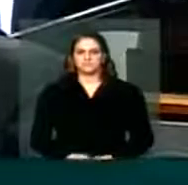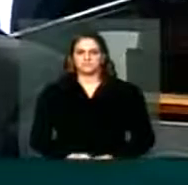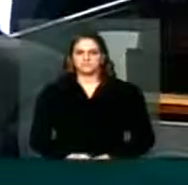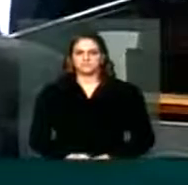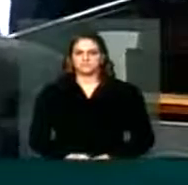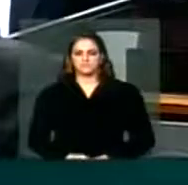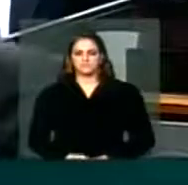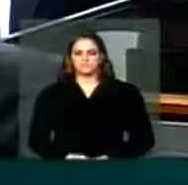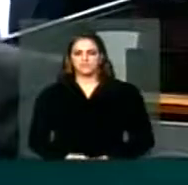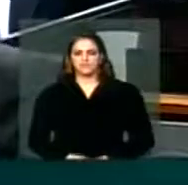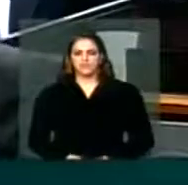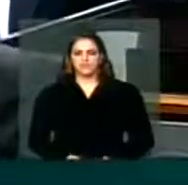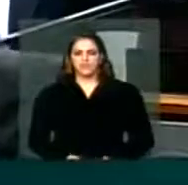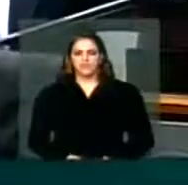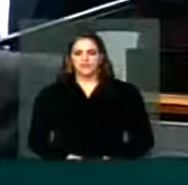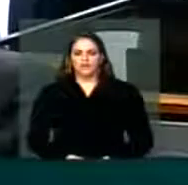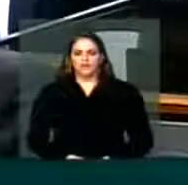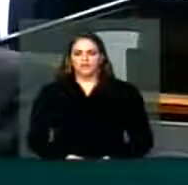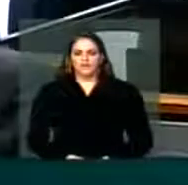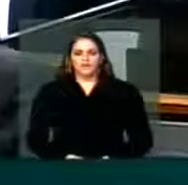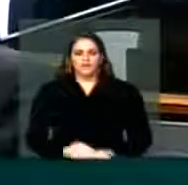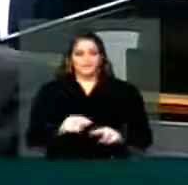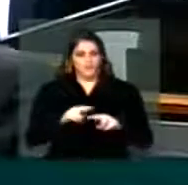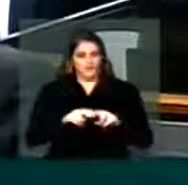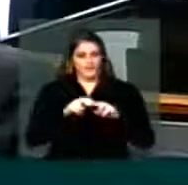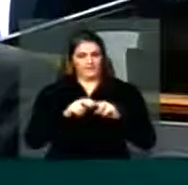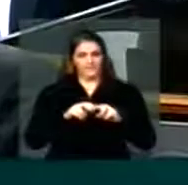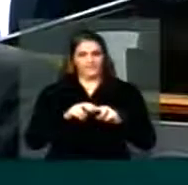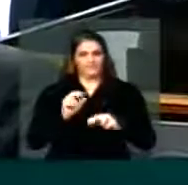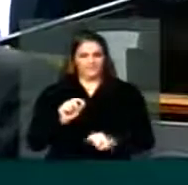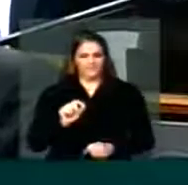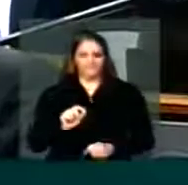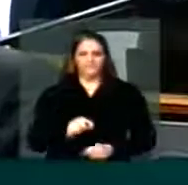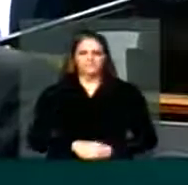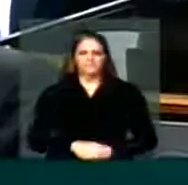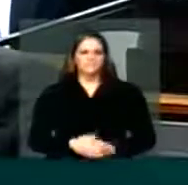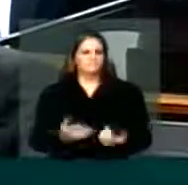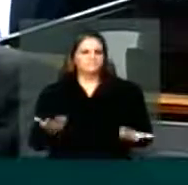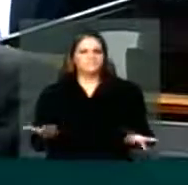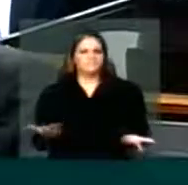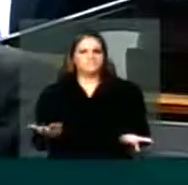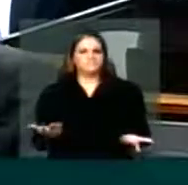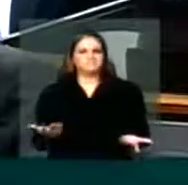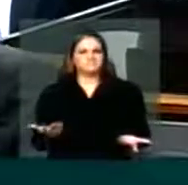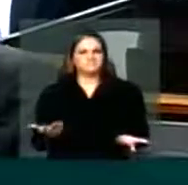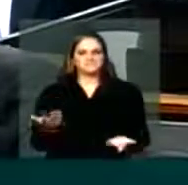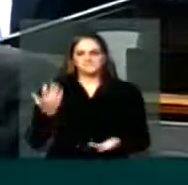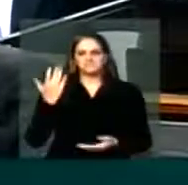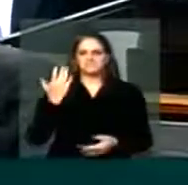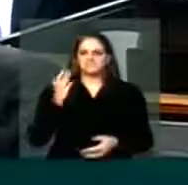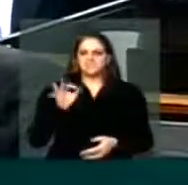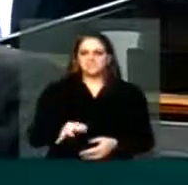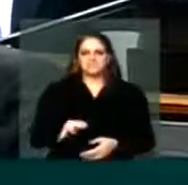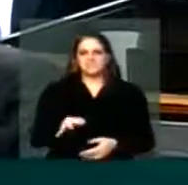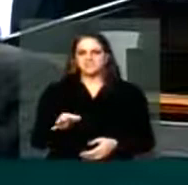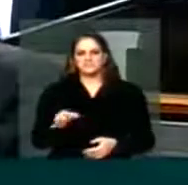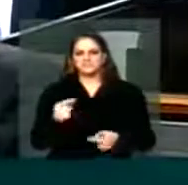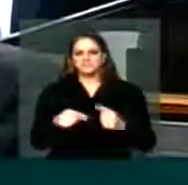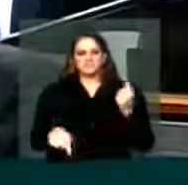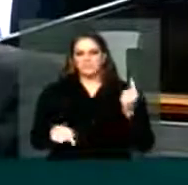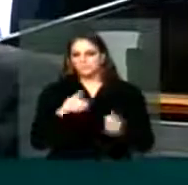há motivo no a razão nenhum para que nome e vossa da esteja na lista e